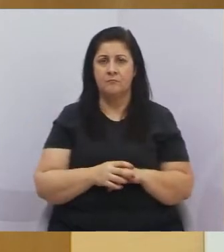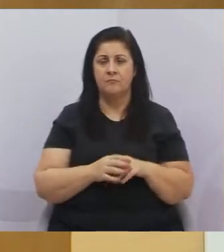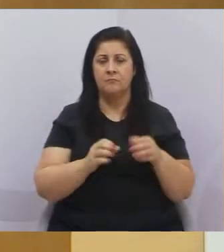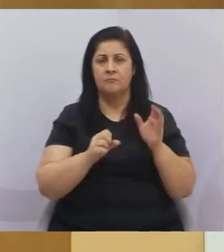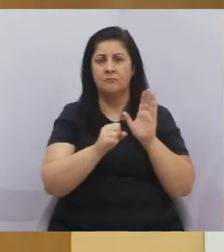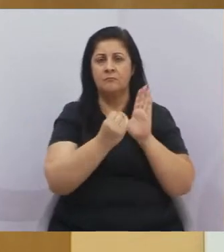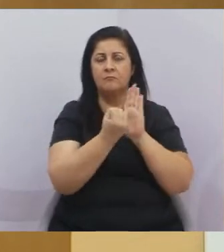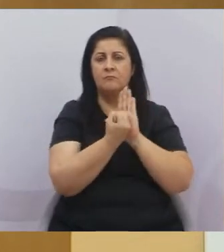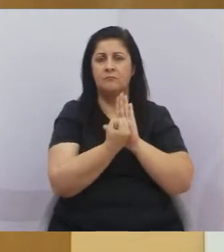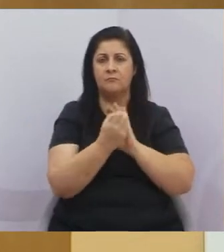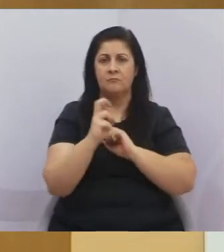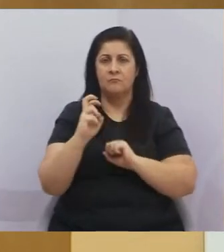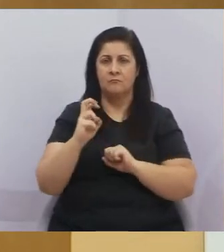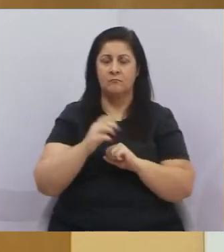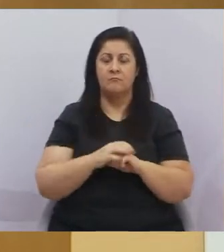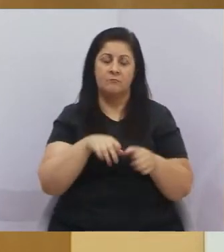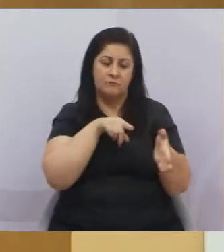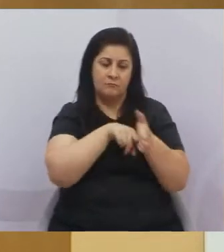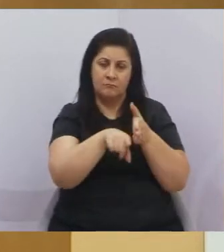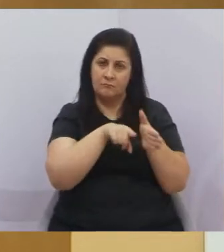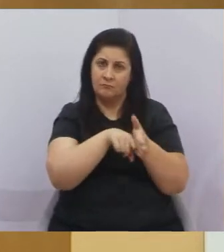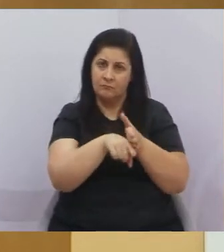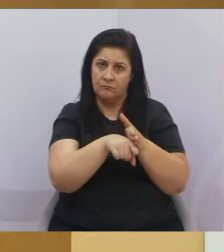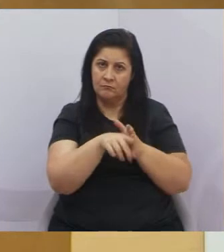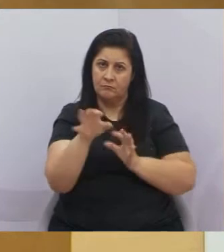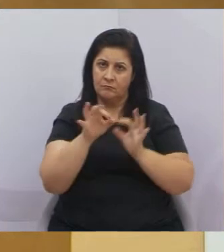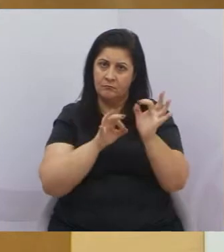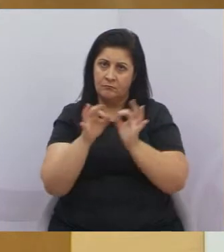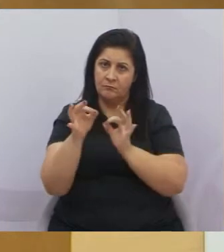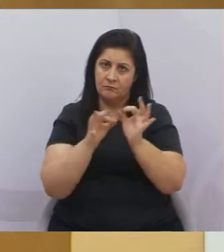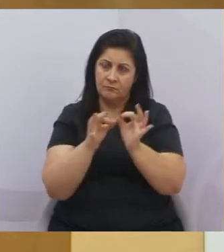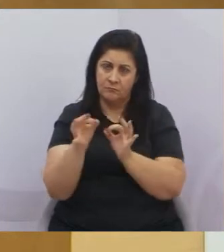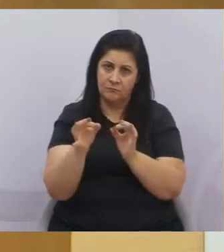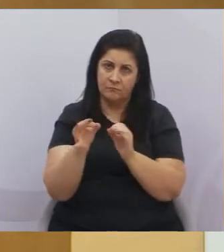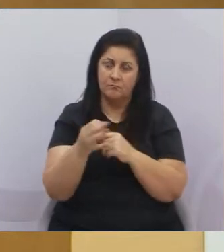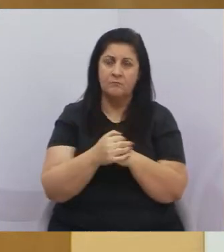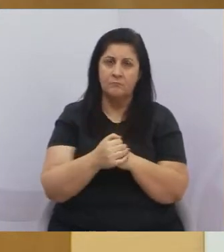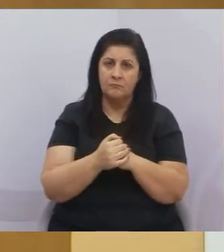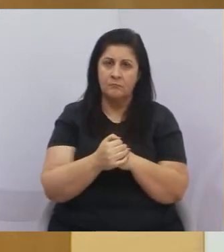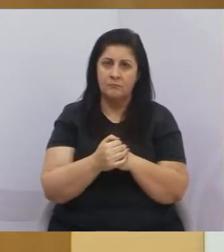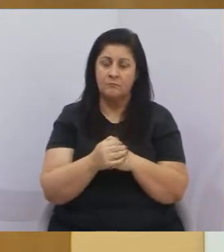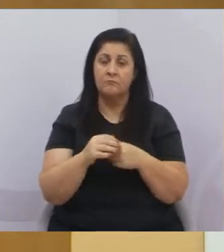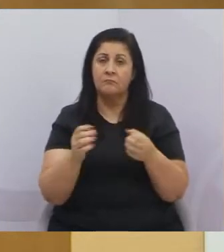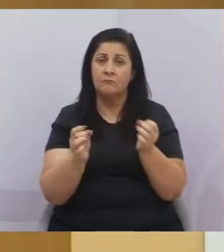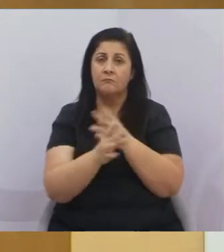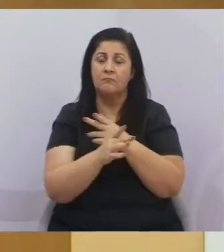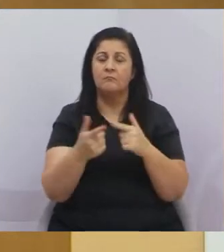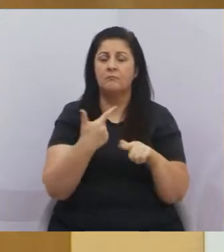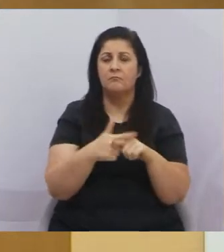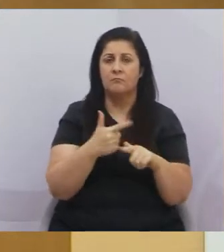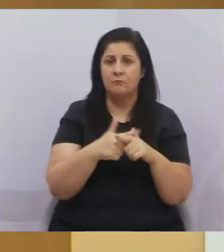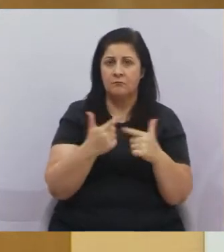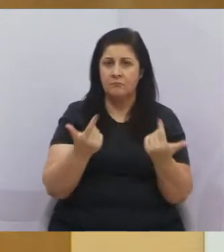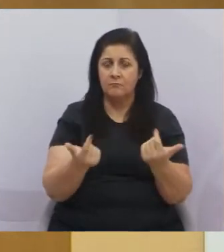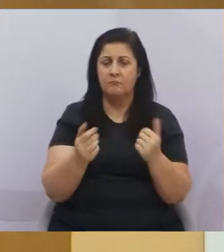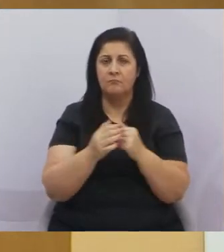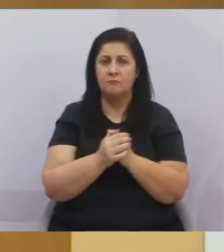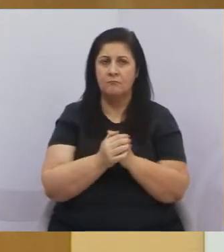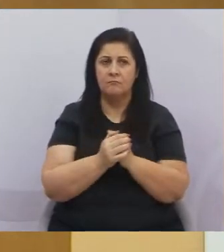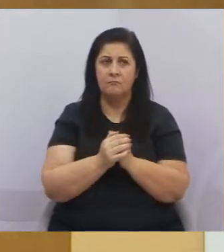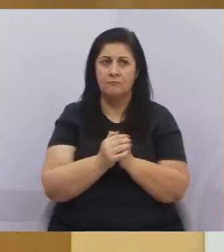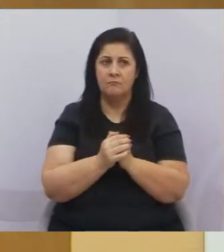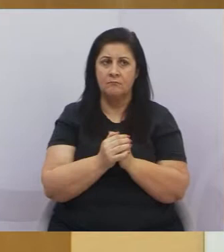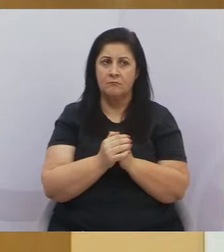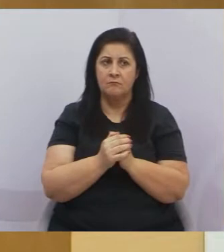5º. Pesquisar, estudar, estabelecer soluções para os problemas referentes ao cumprimento dos